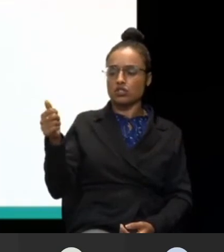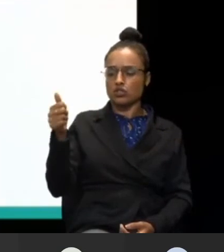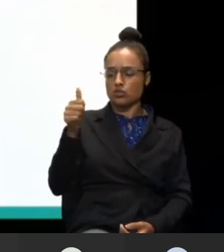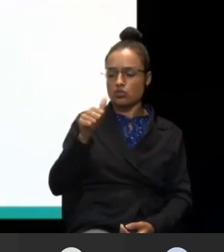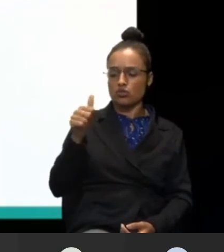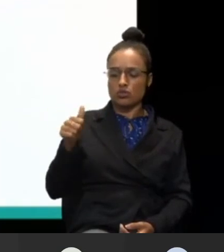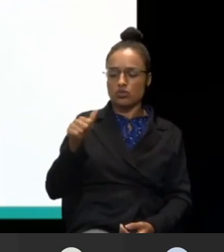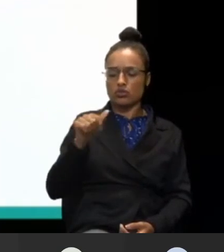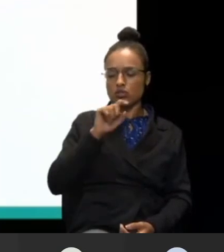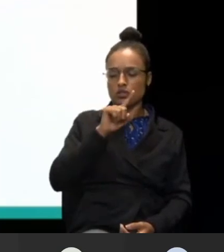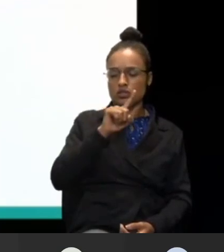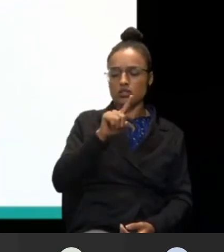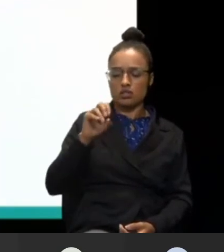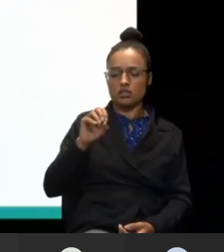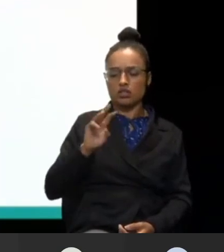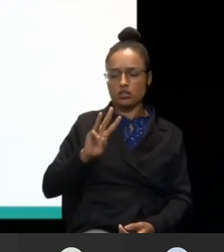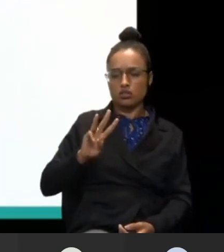108,533 gramas.